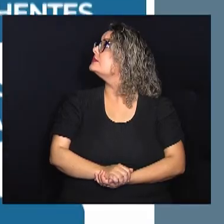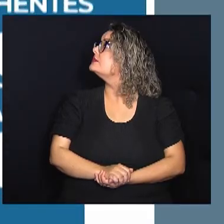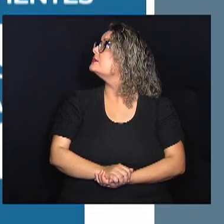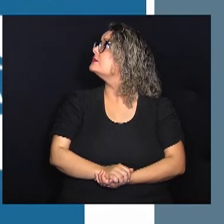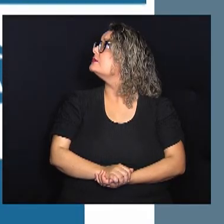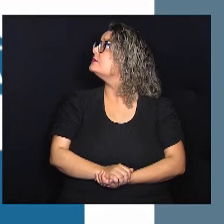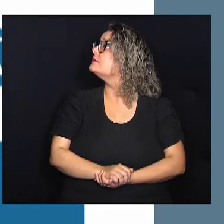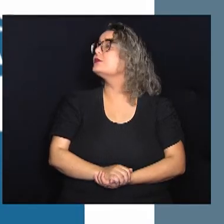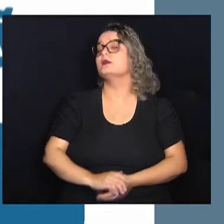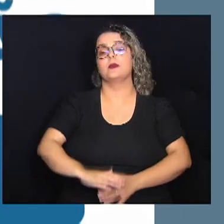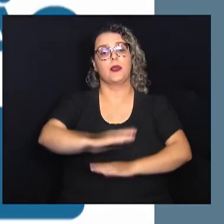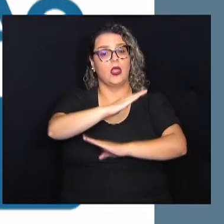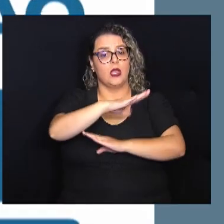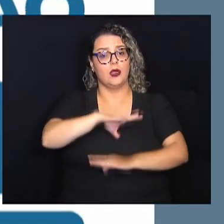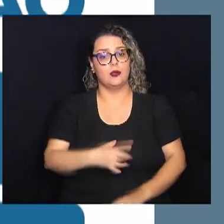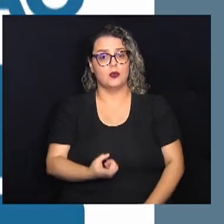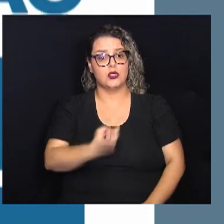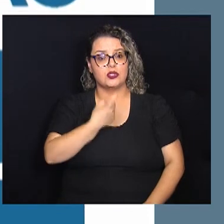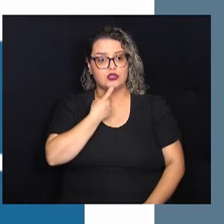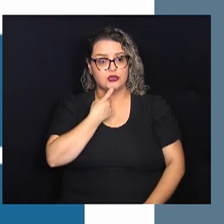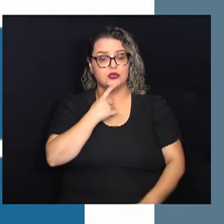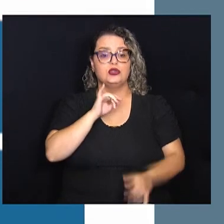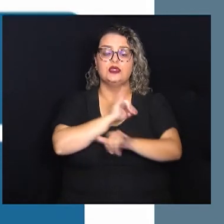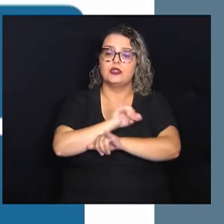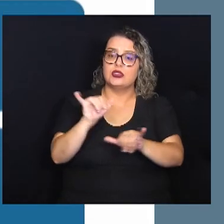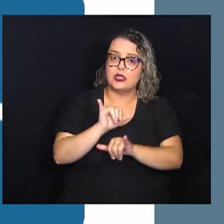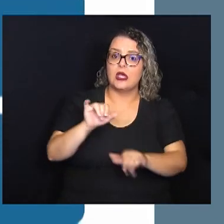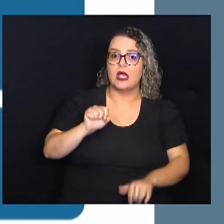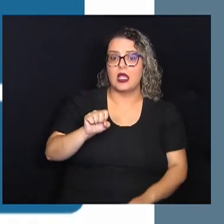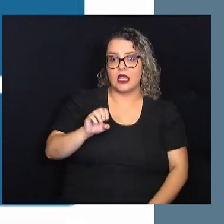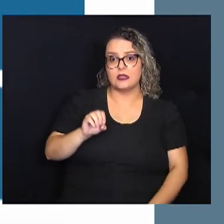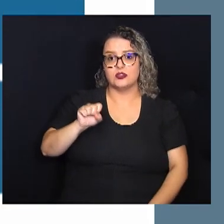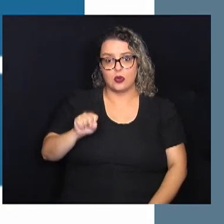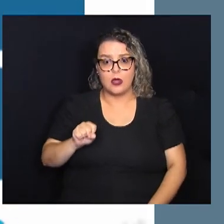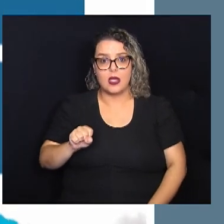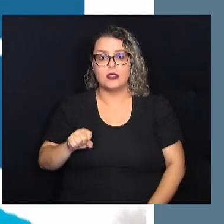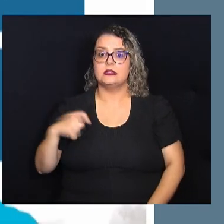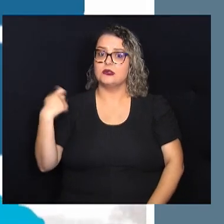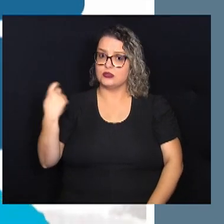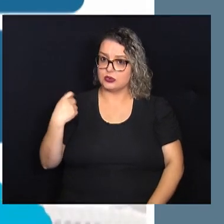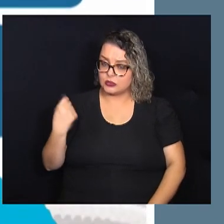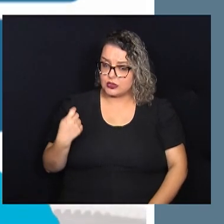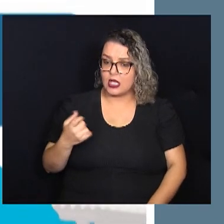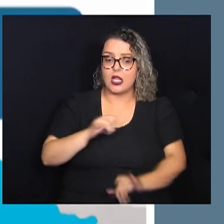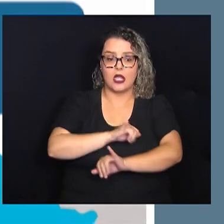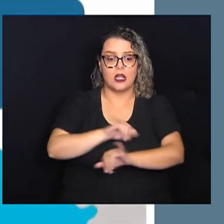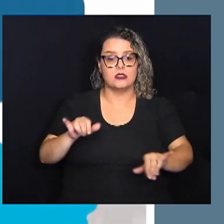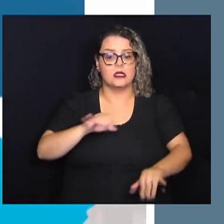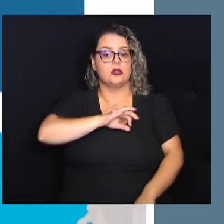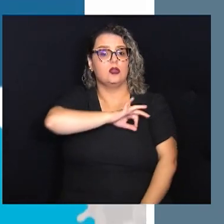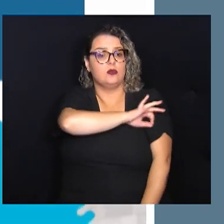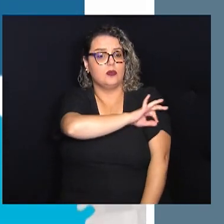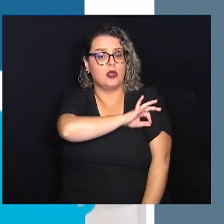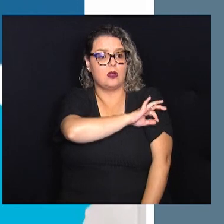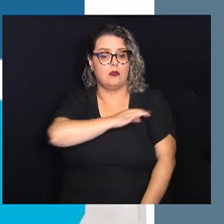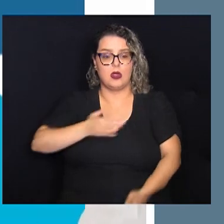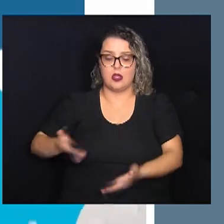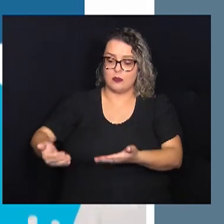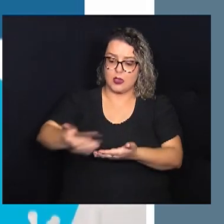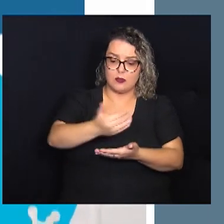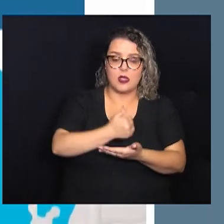A Câmara Municipal de Campinas está na campanha SOS Rio Grande do Sul, lançada pela Prefeitura para a arrecadação